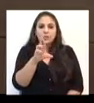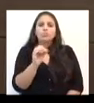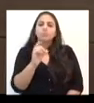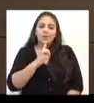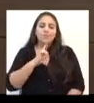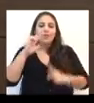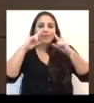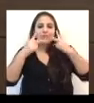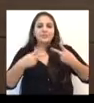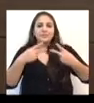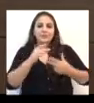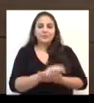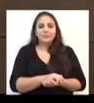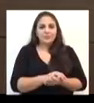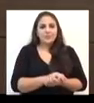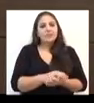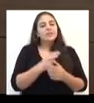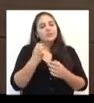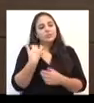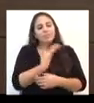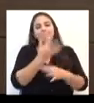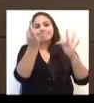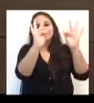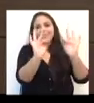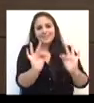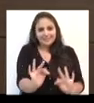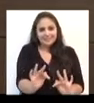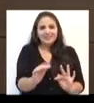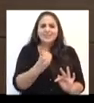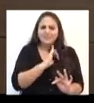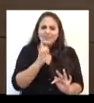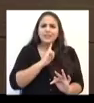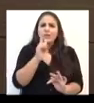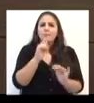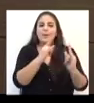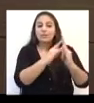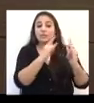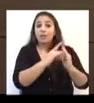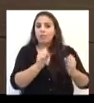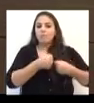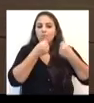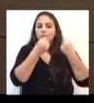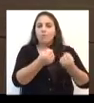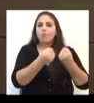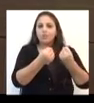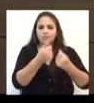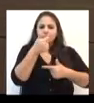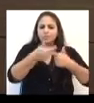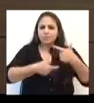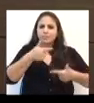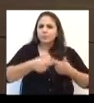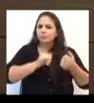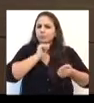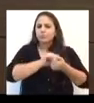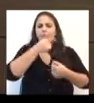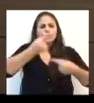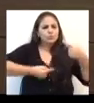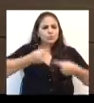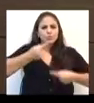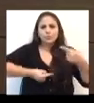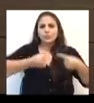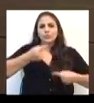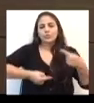reconhecimento dos demais pares. A gente fica muito feliz, né, por ter uma entidade forte, uma entidade atuante que tem discutido